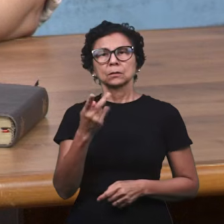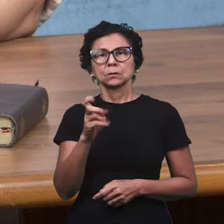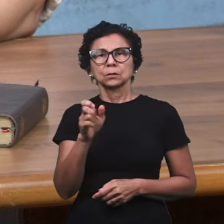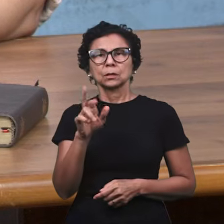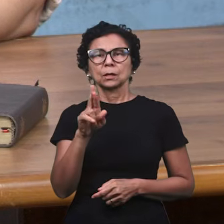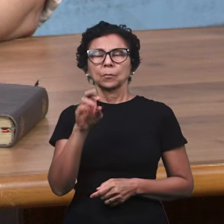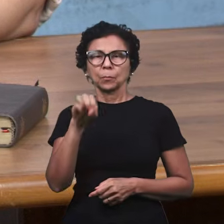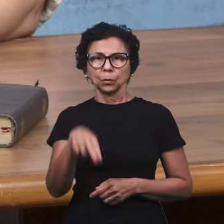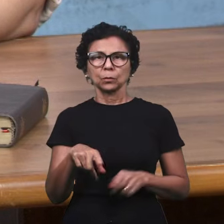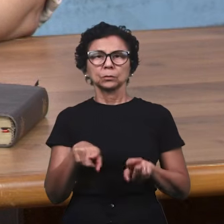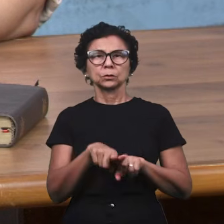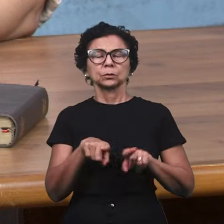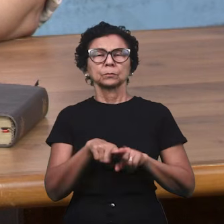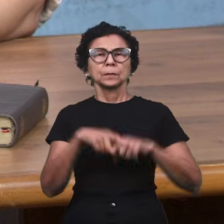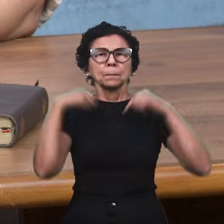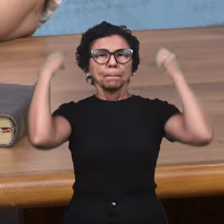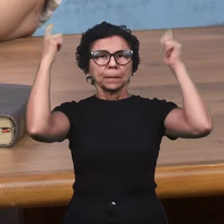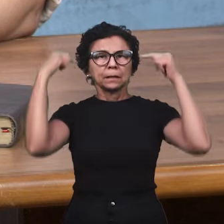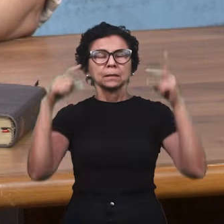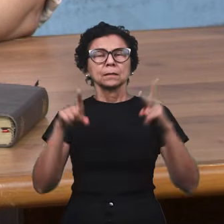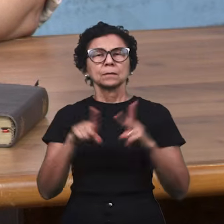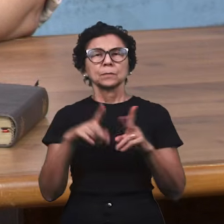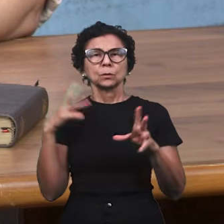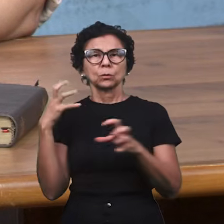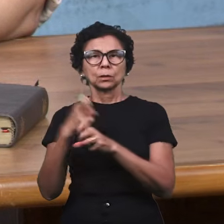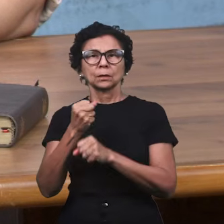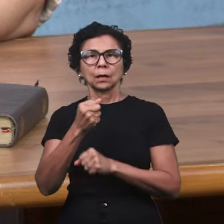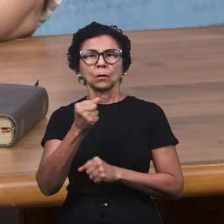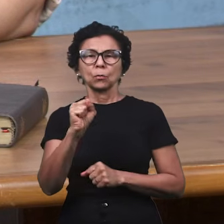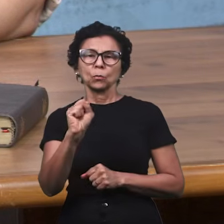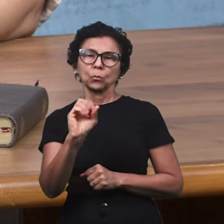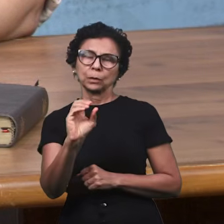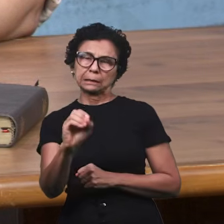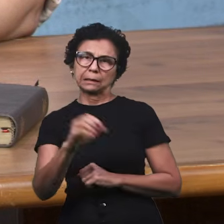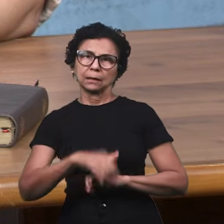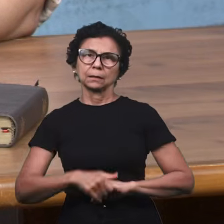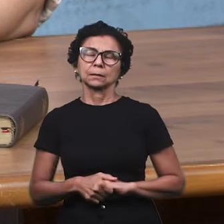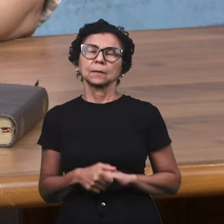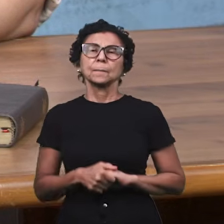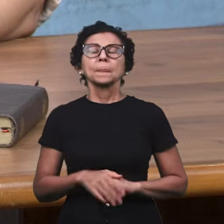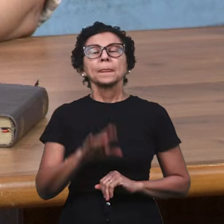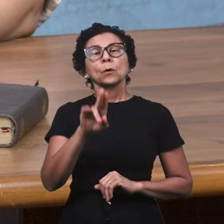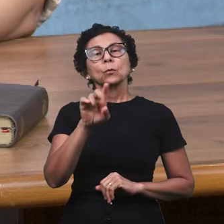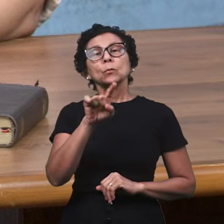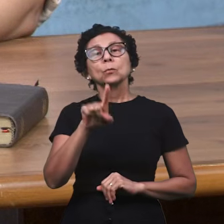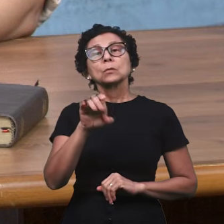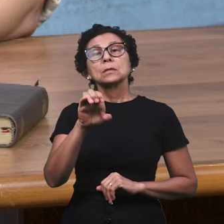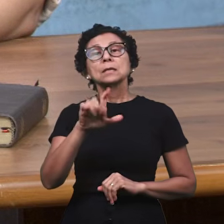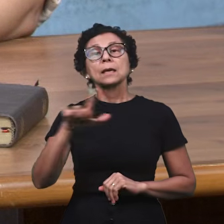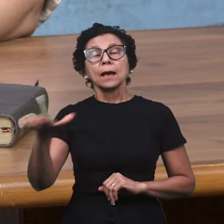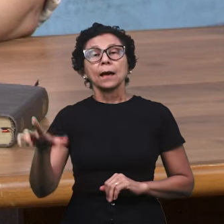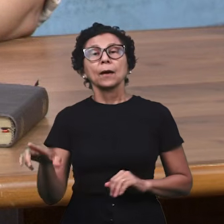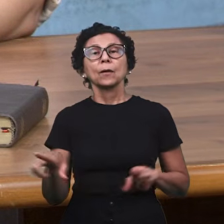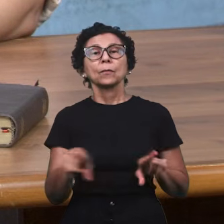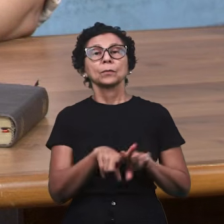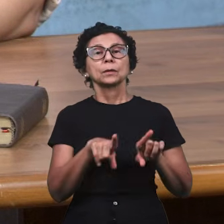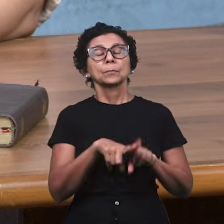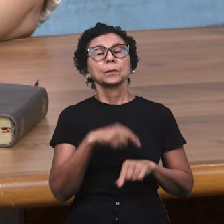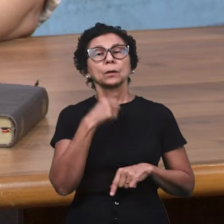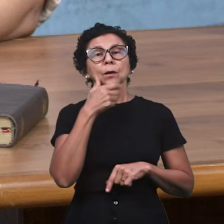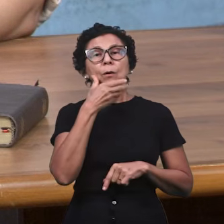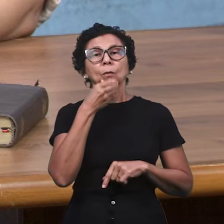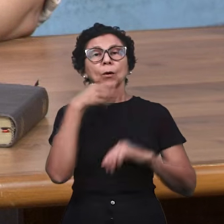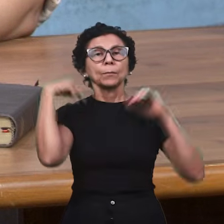irmãos 80. Dos filhos de Uziel, Aminadab, o príncipe, e de